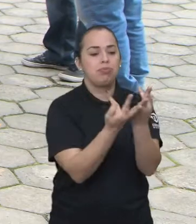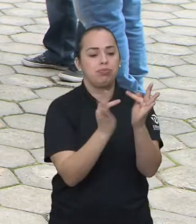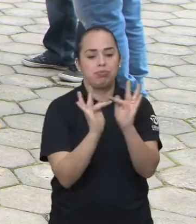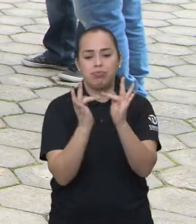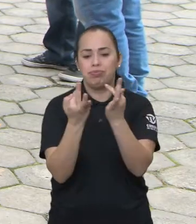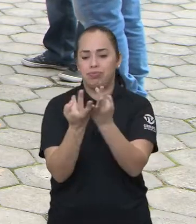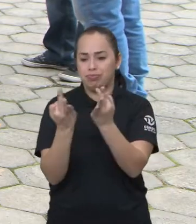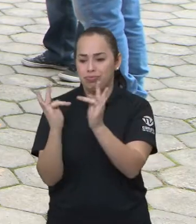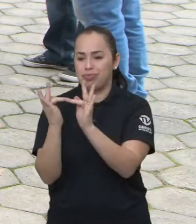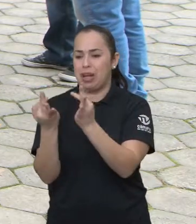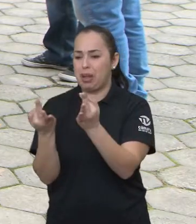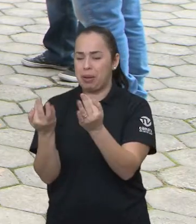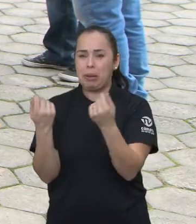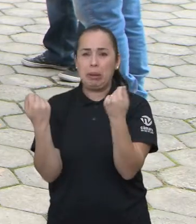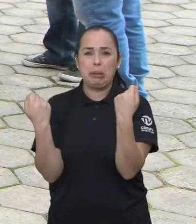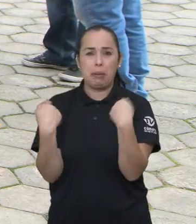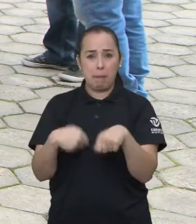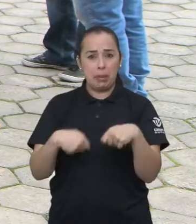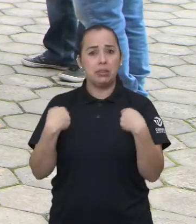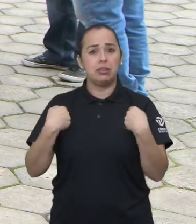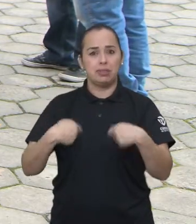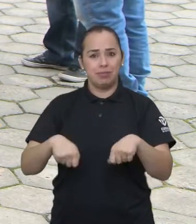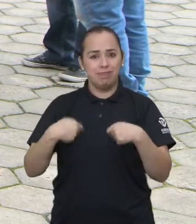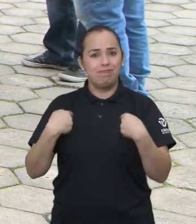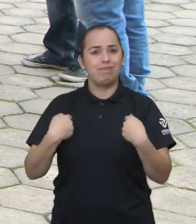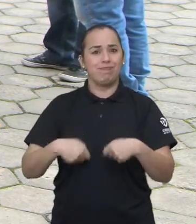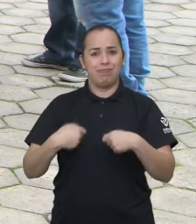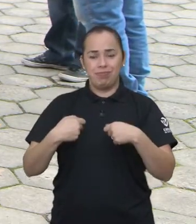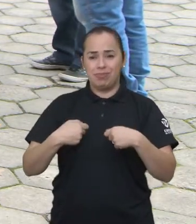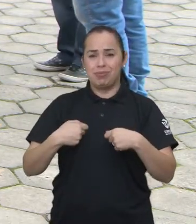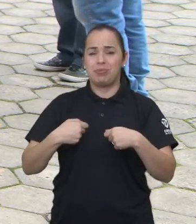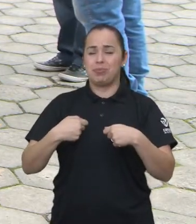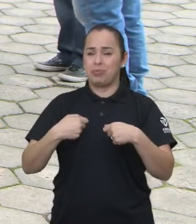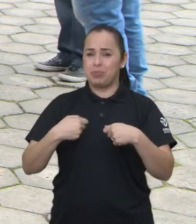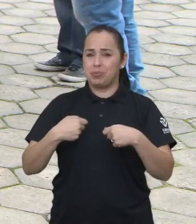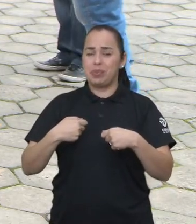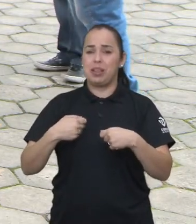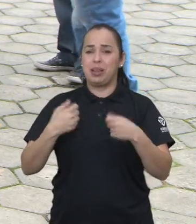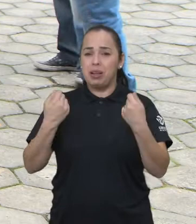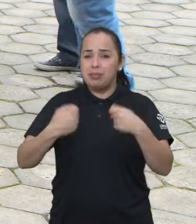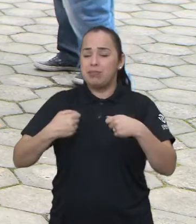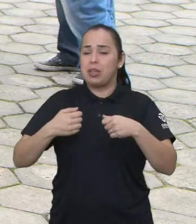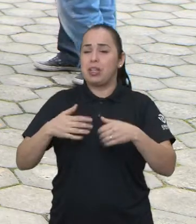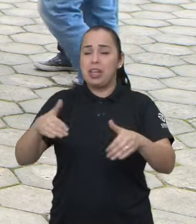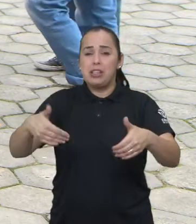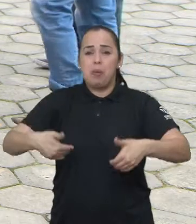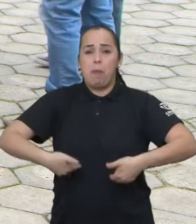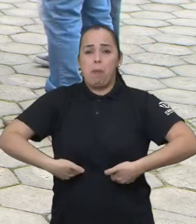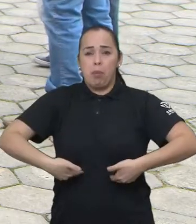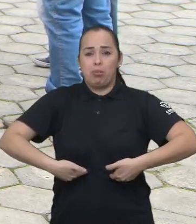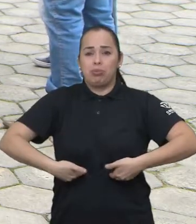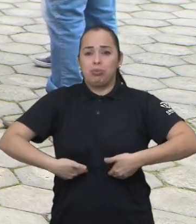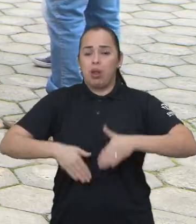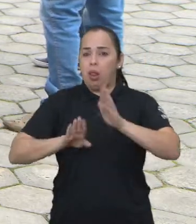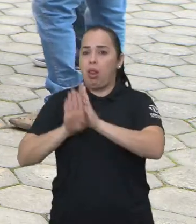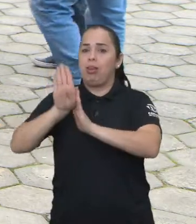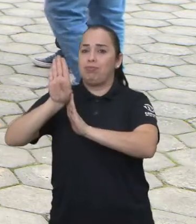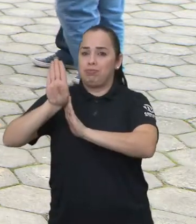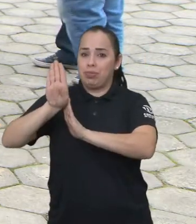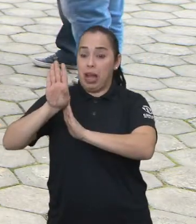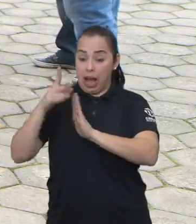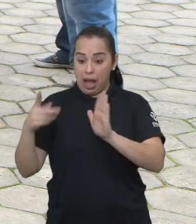de famílias que estão passando pela pela situação terrível pela tragédia da da Fome